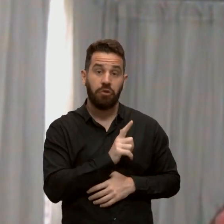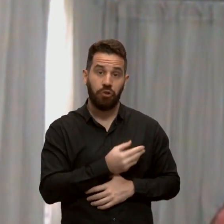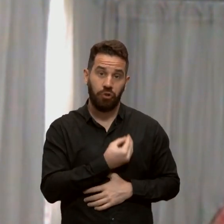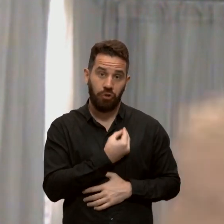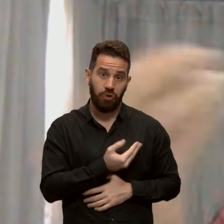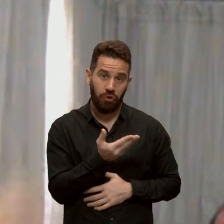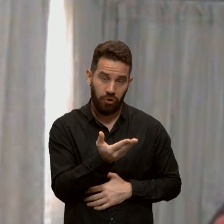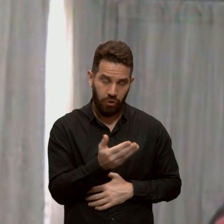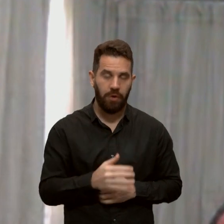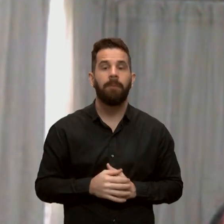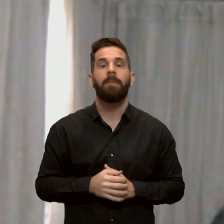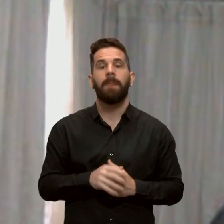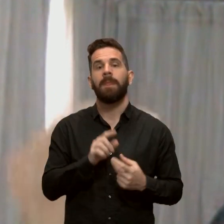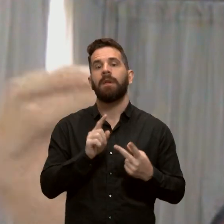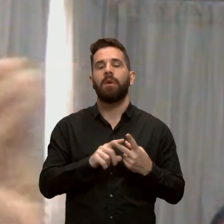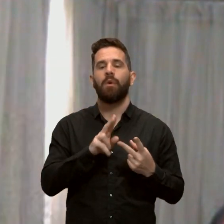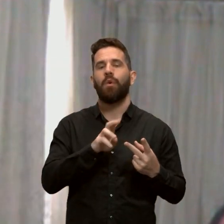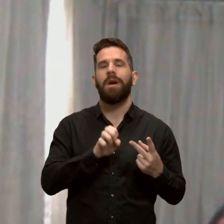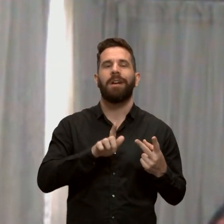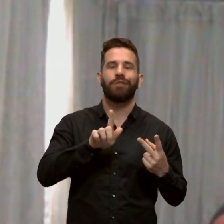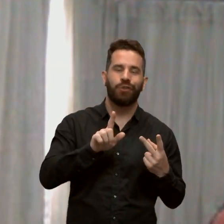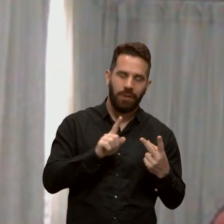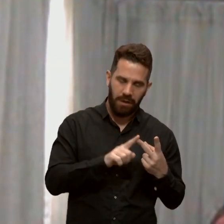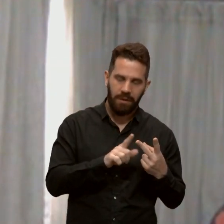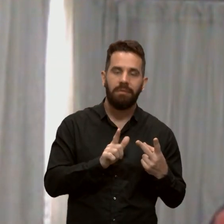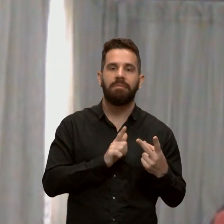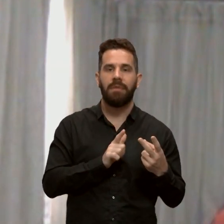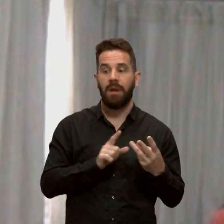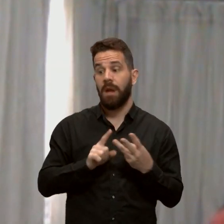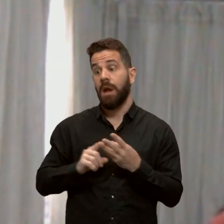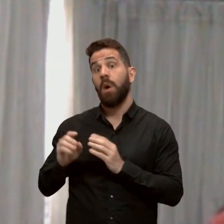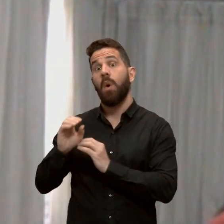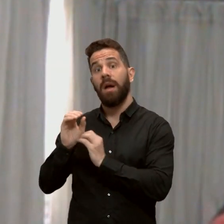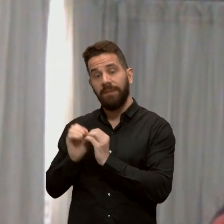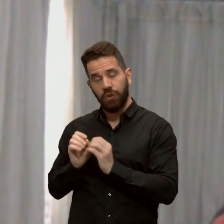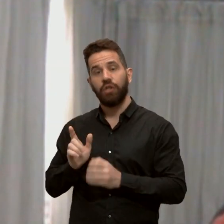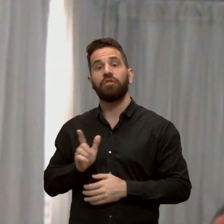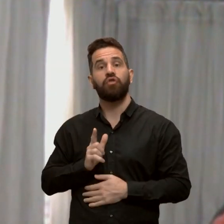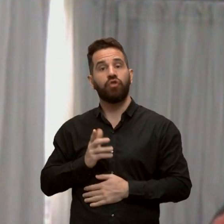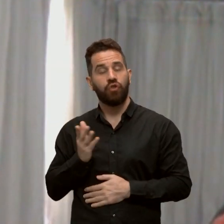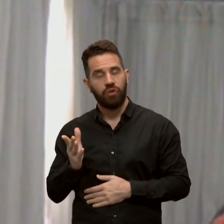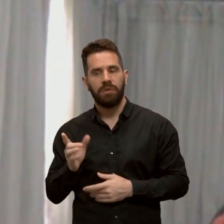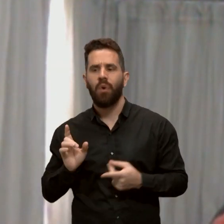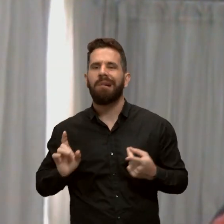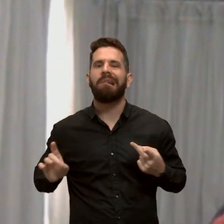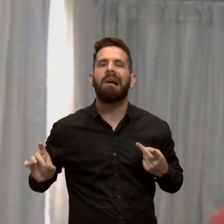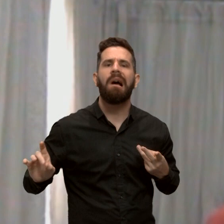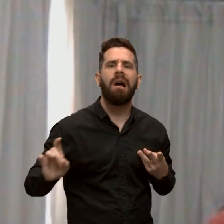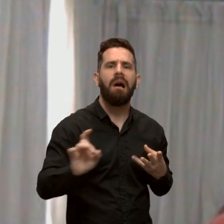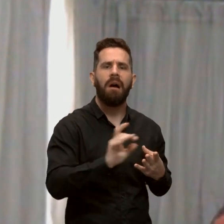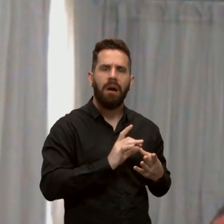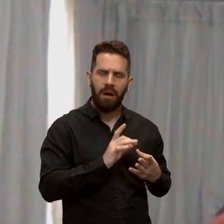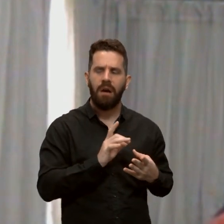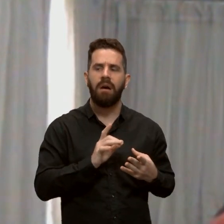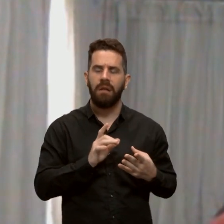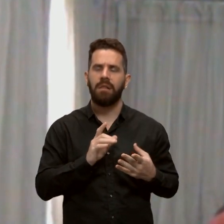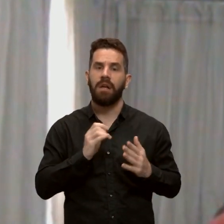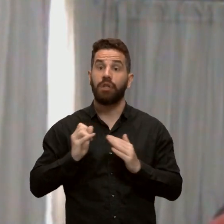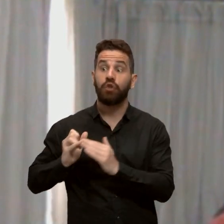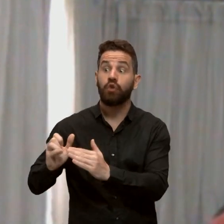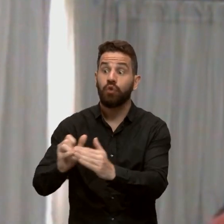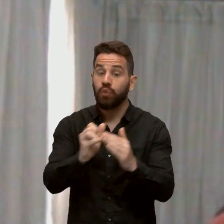faz isso, a UEG faz isso, né? A UFG faz. Então, cada uma dessas instituições tem, dentro